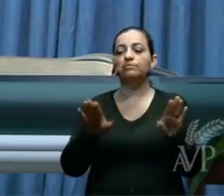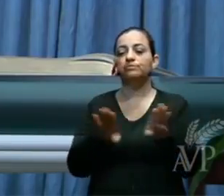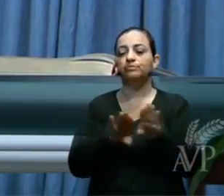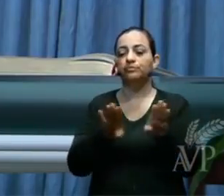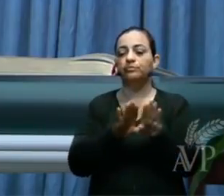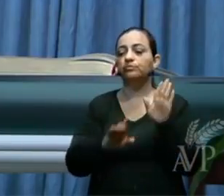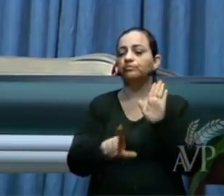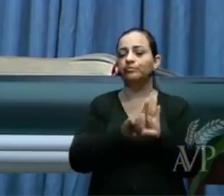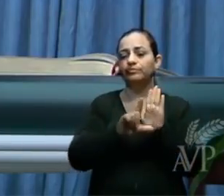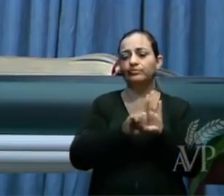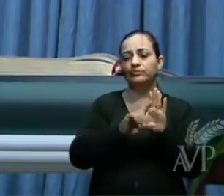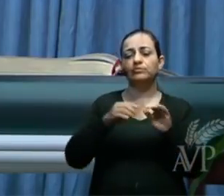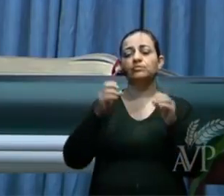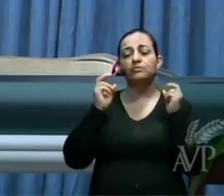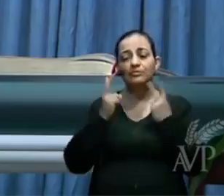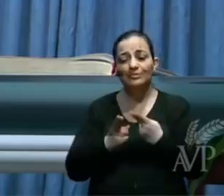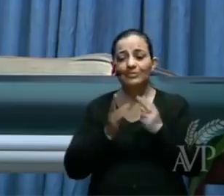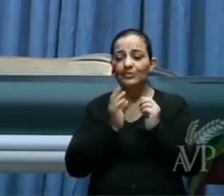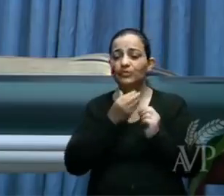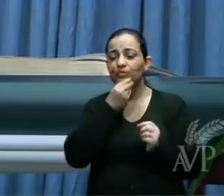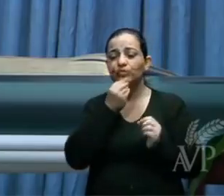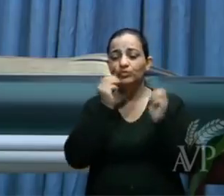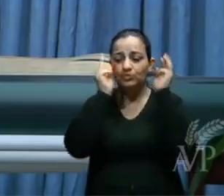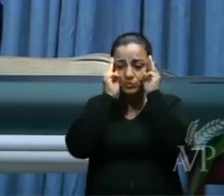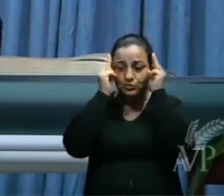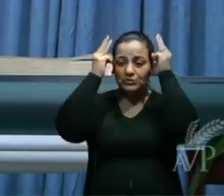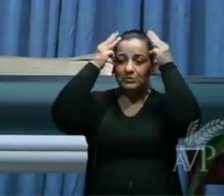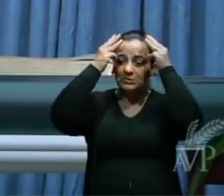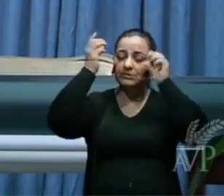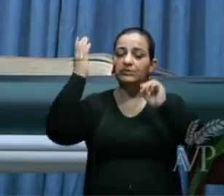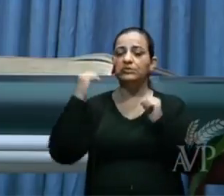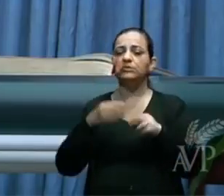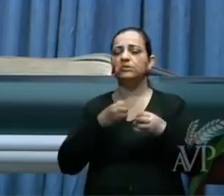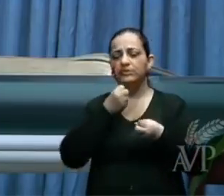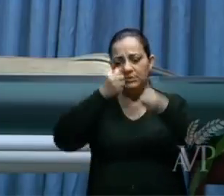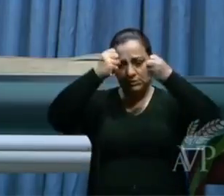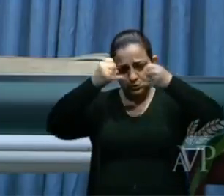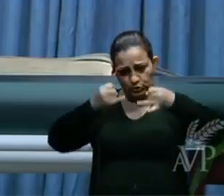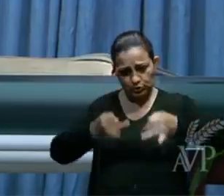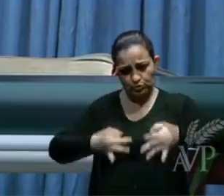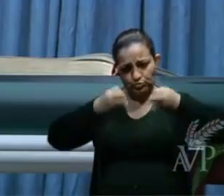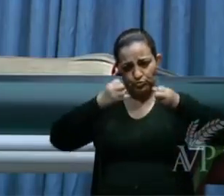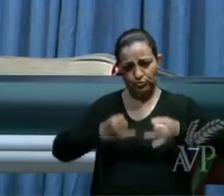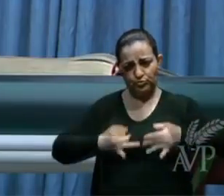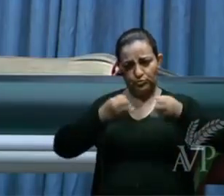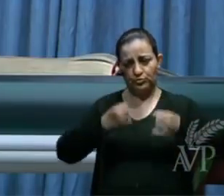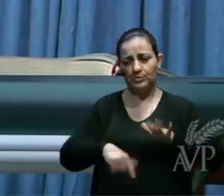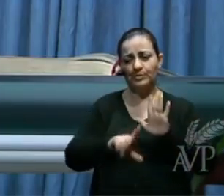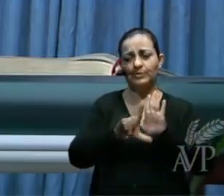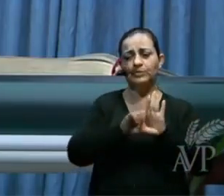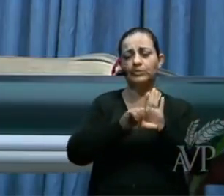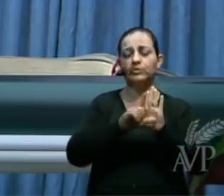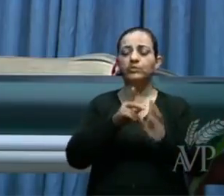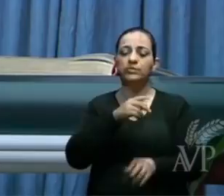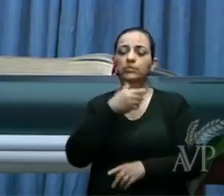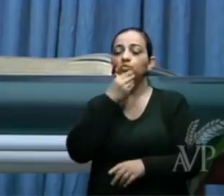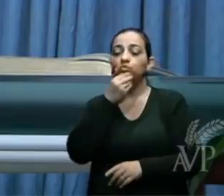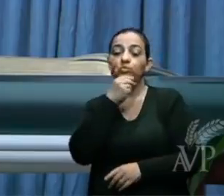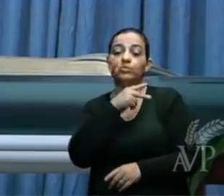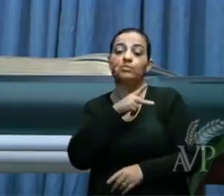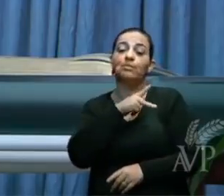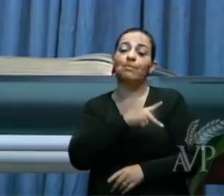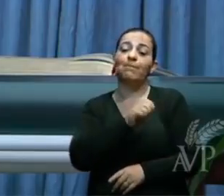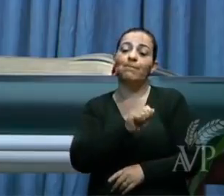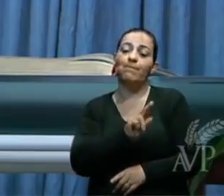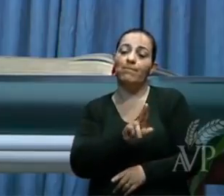legislador como moisés foi um legislador deu as leis para moisés para israel paulo foi o homem